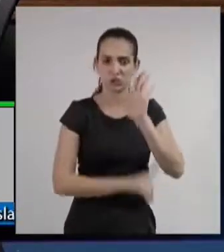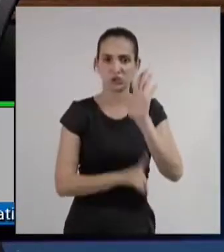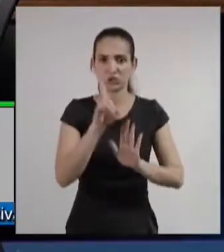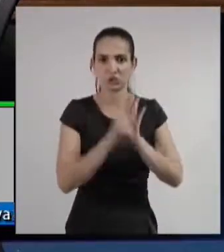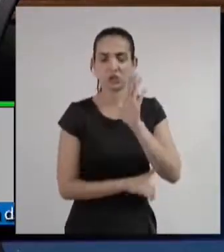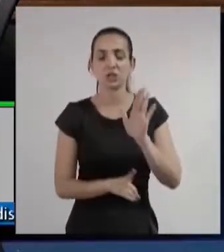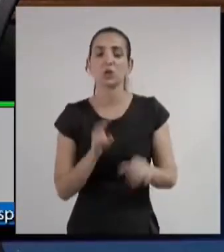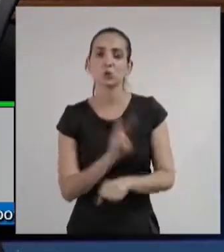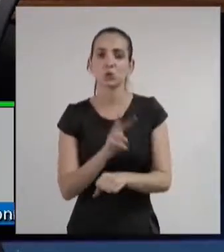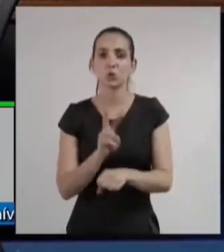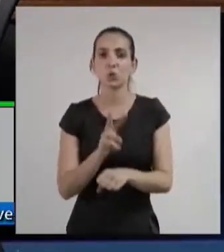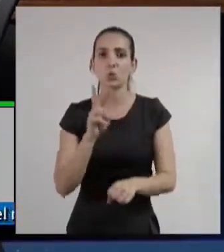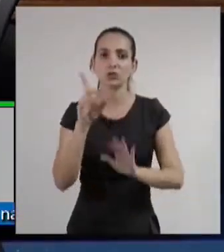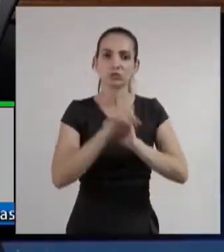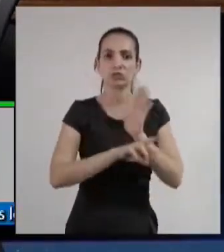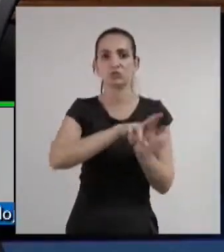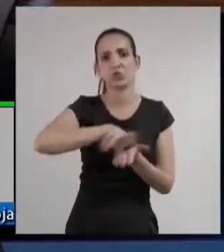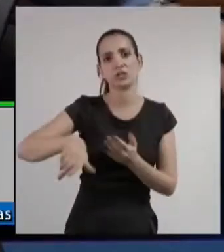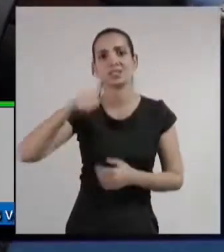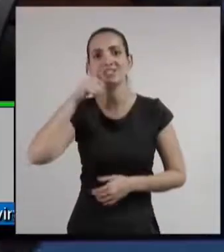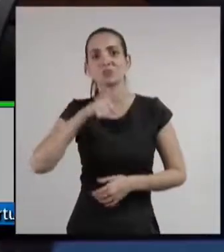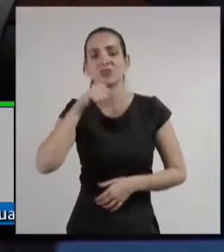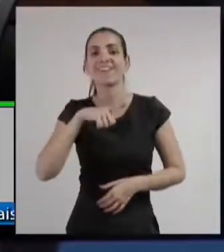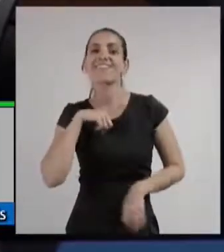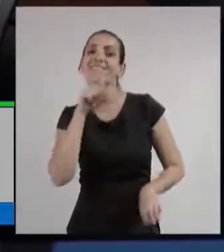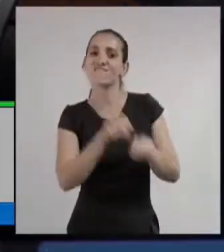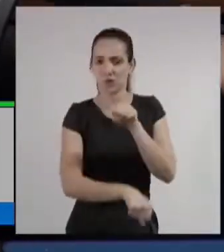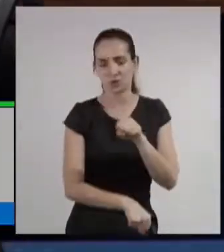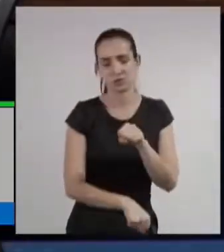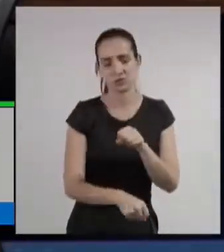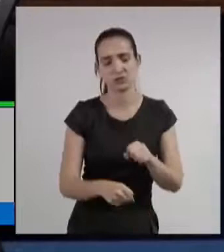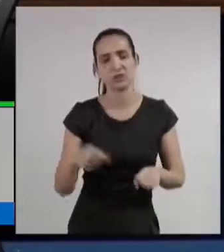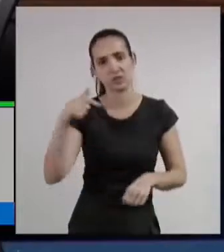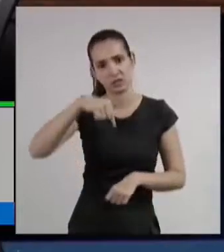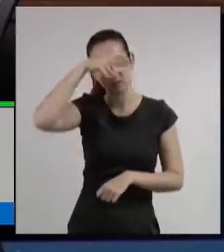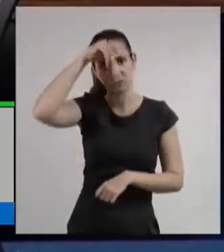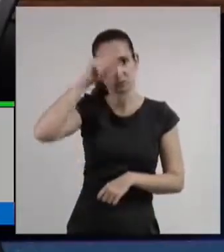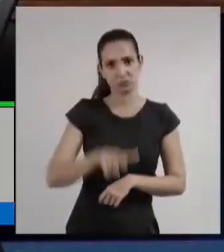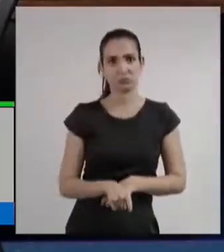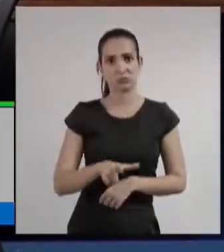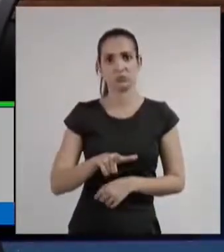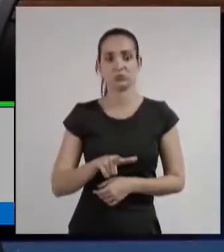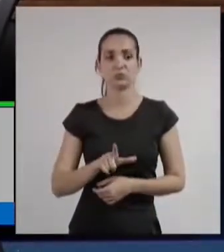violência doméstica e familiar de Mato Grosso do Sul.